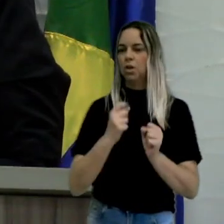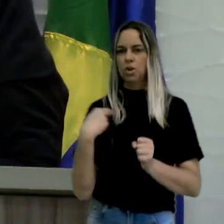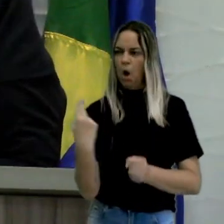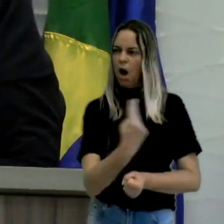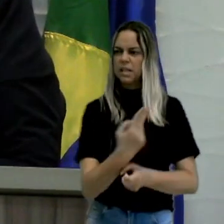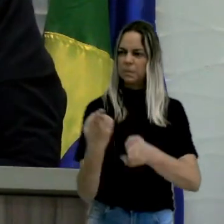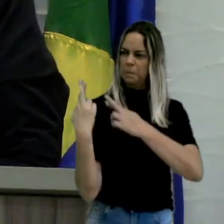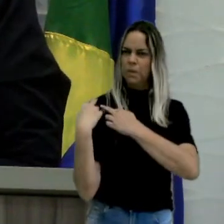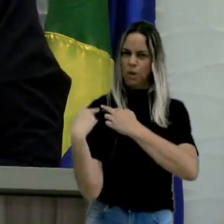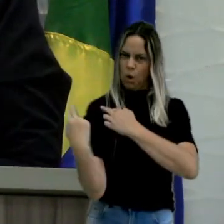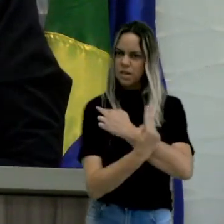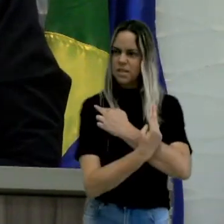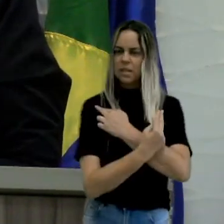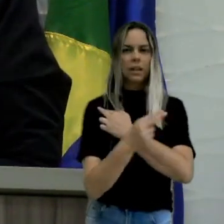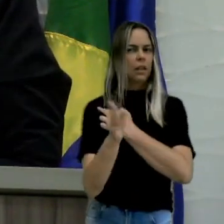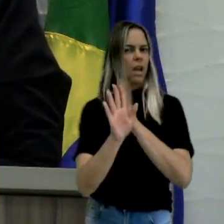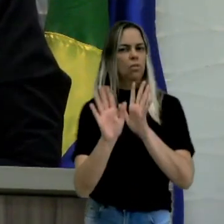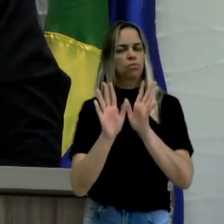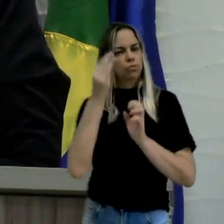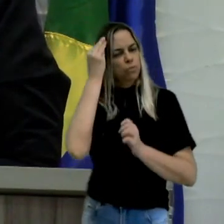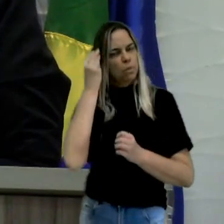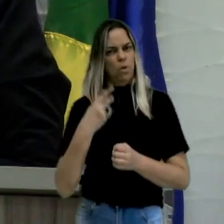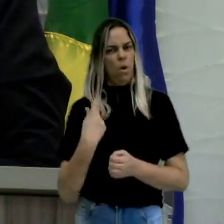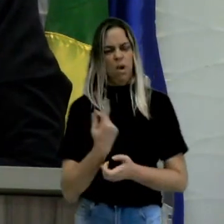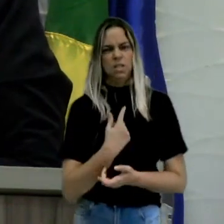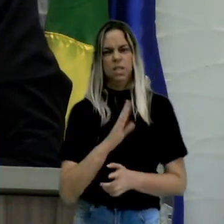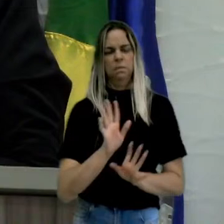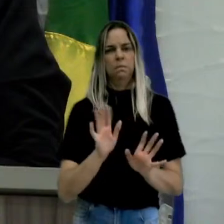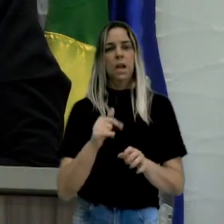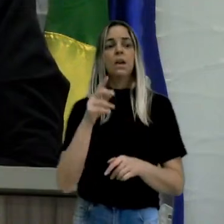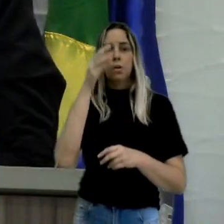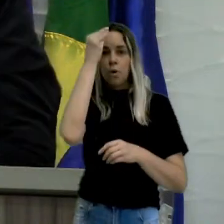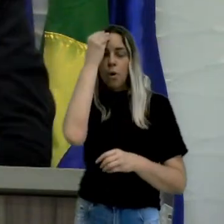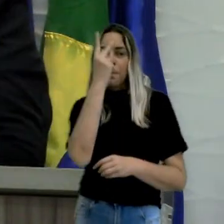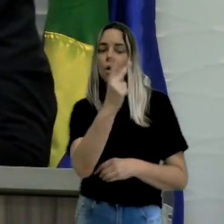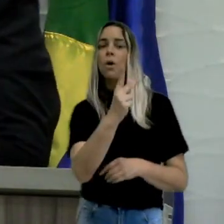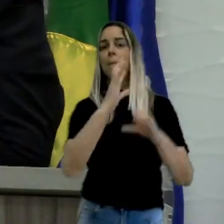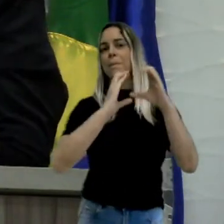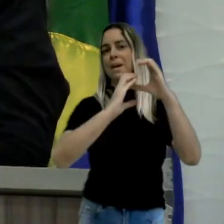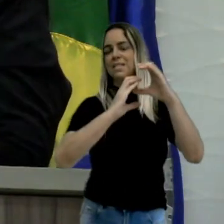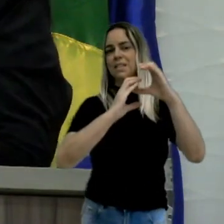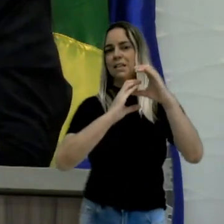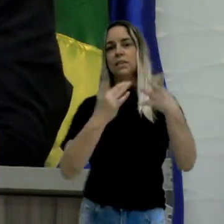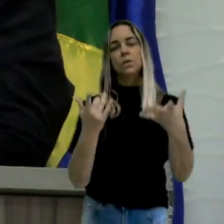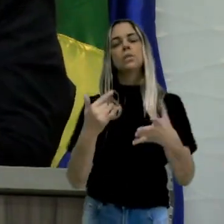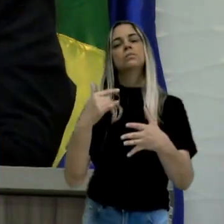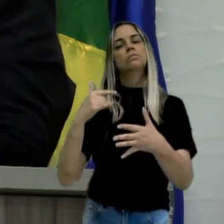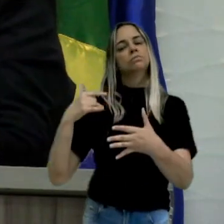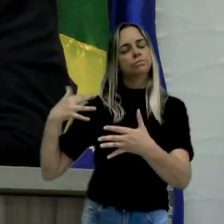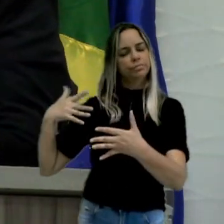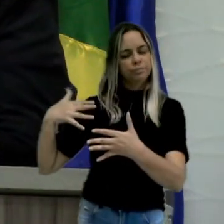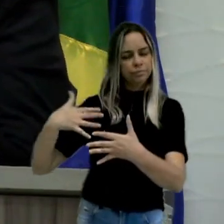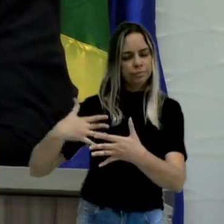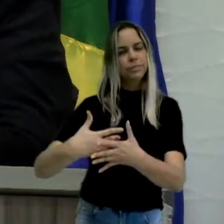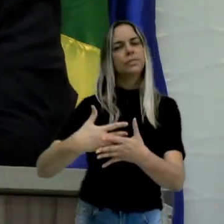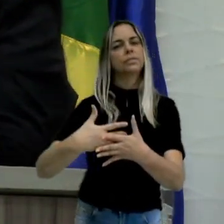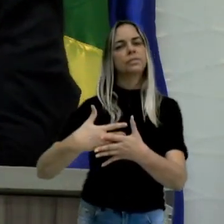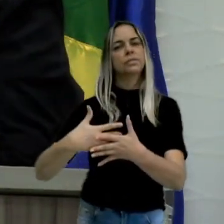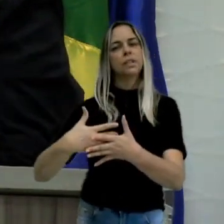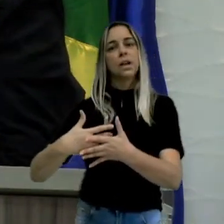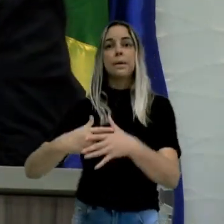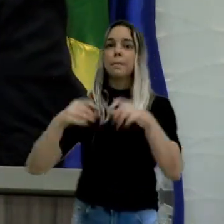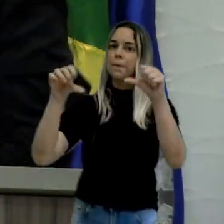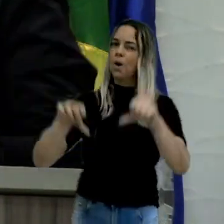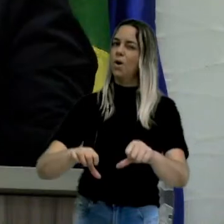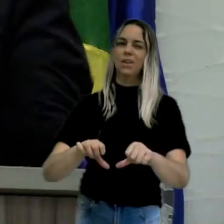competência da Compesa, não é da gente. E assim vai passando o tempo e vai acontecendo e vai